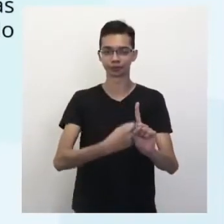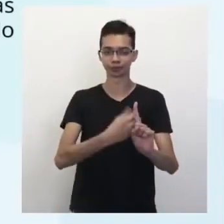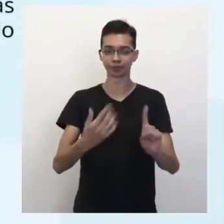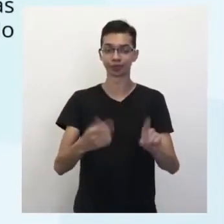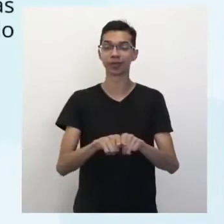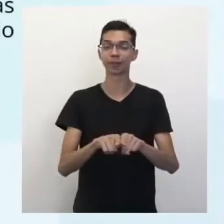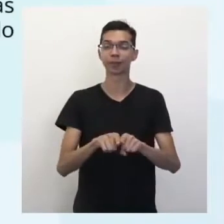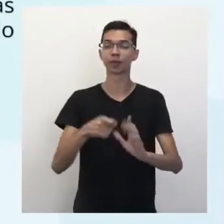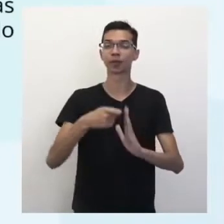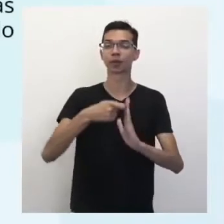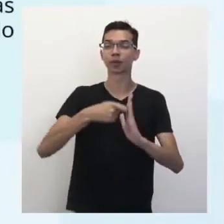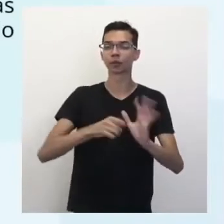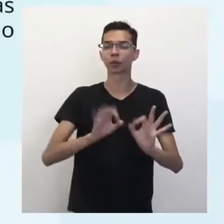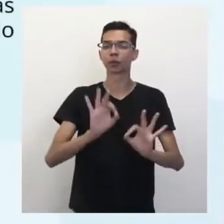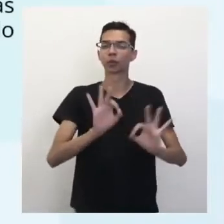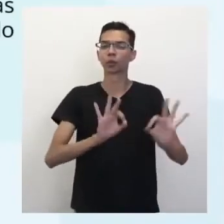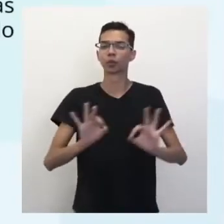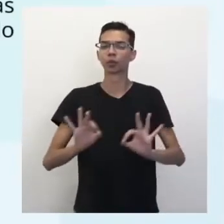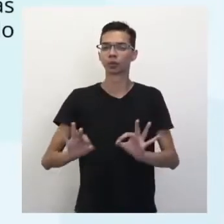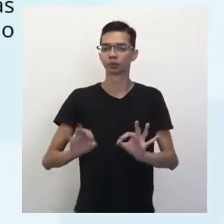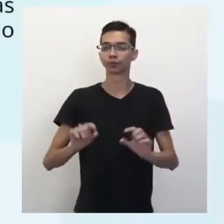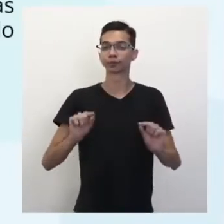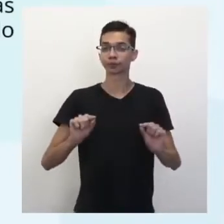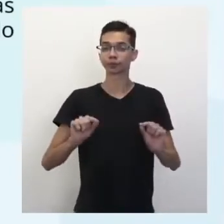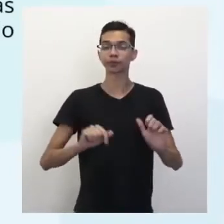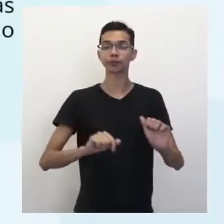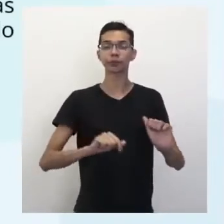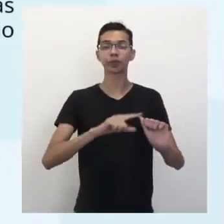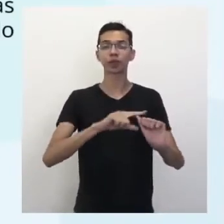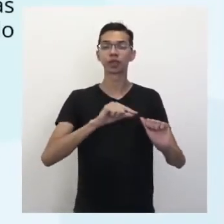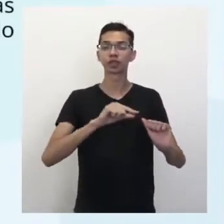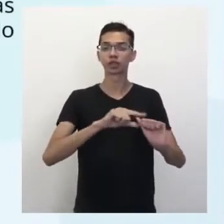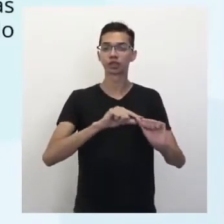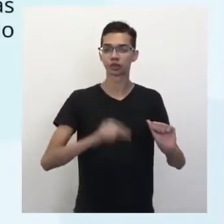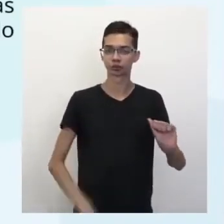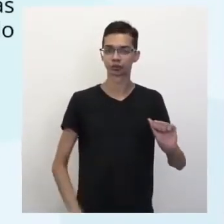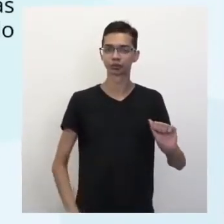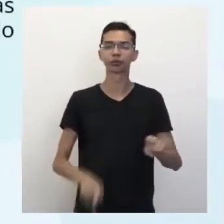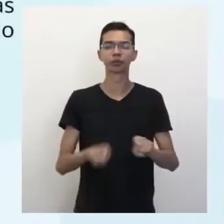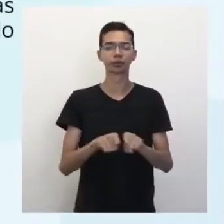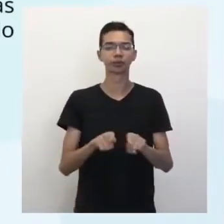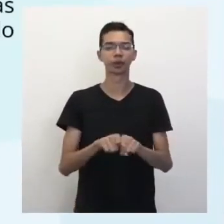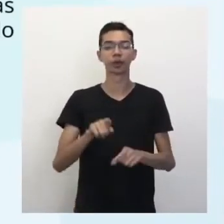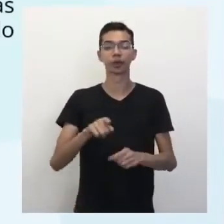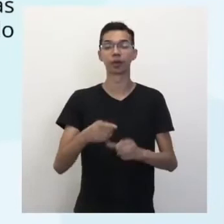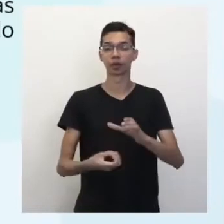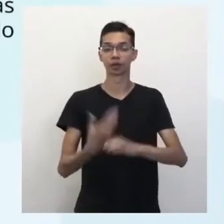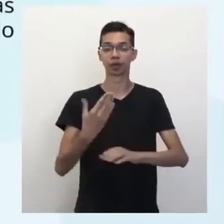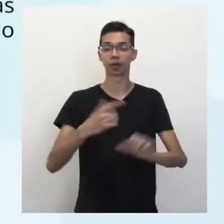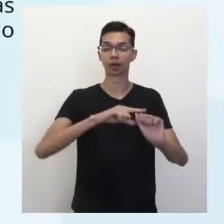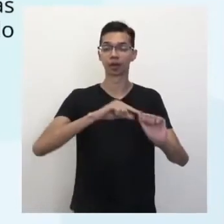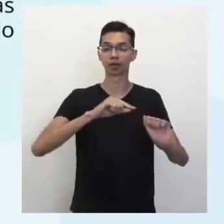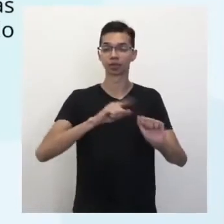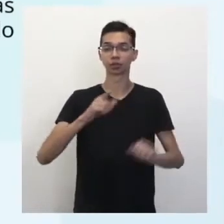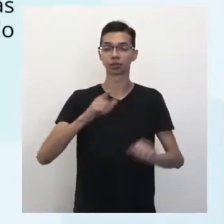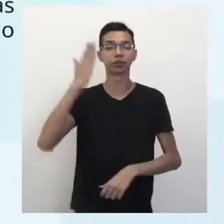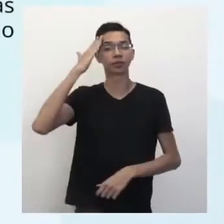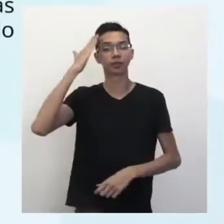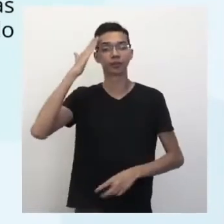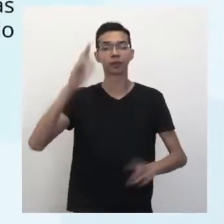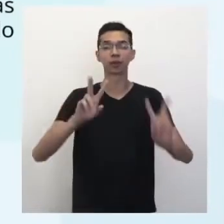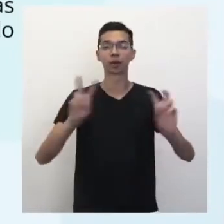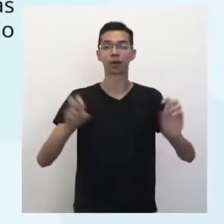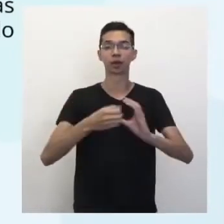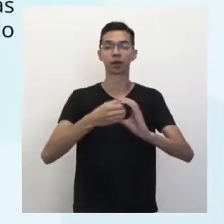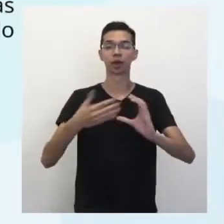textual de um artigo de opinião, produzir artigo de opinião, observando suas características linguísticas, textuais